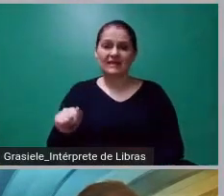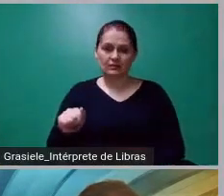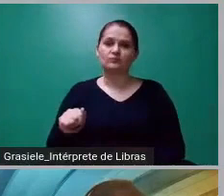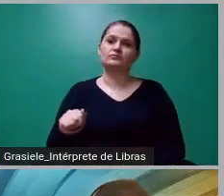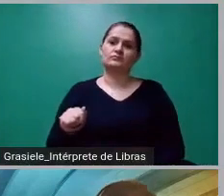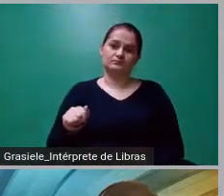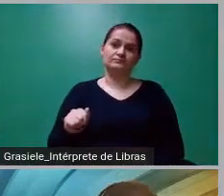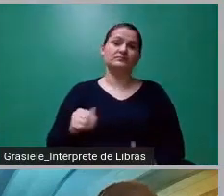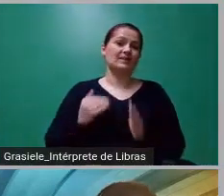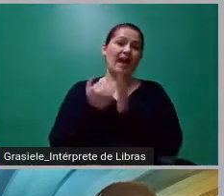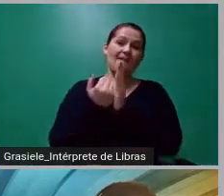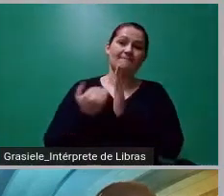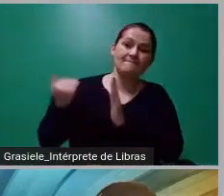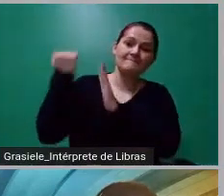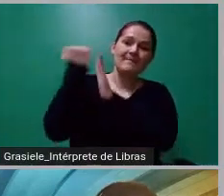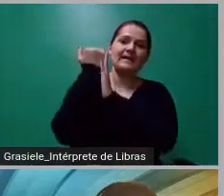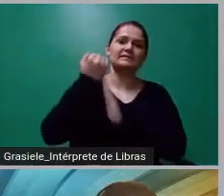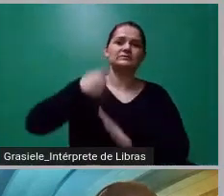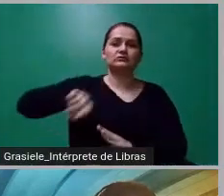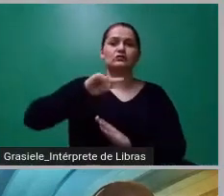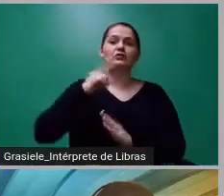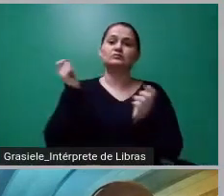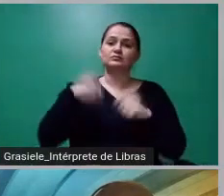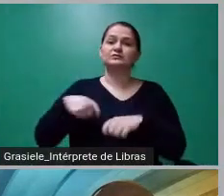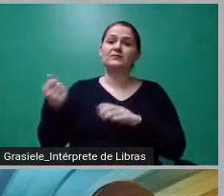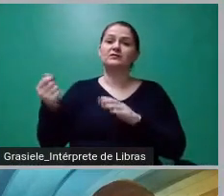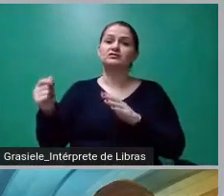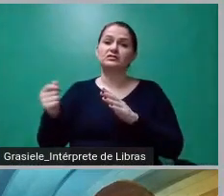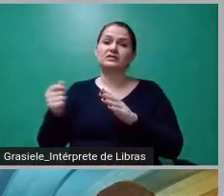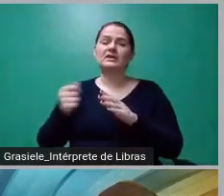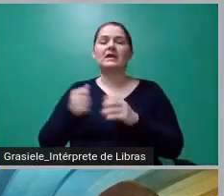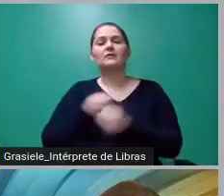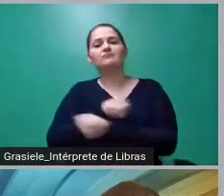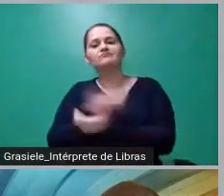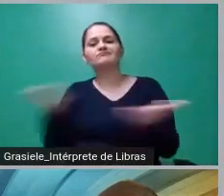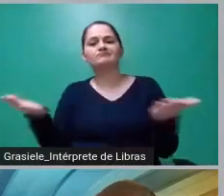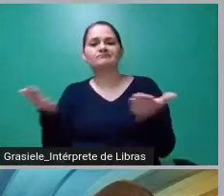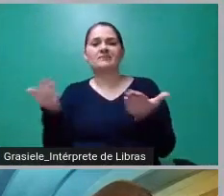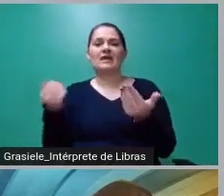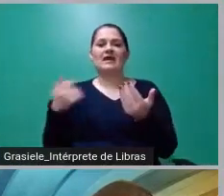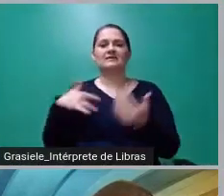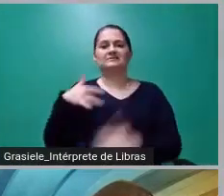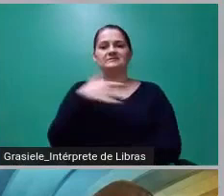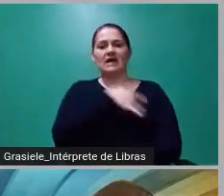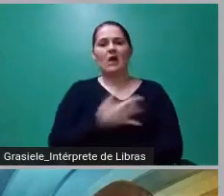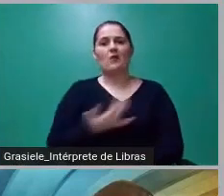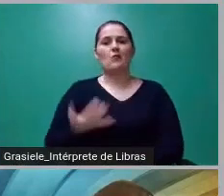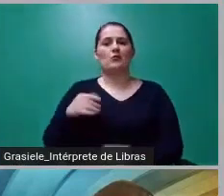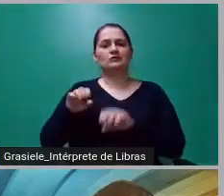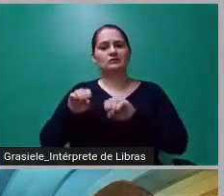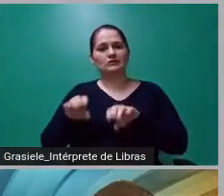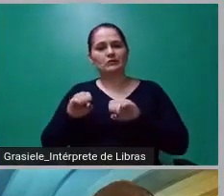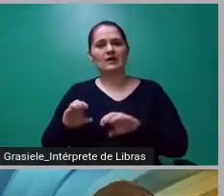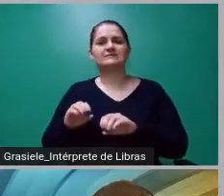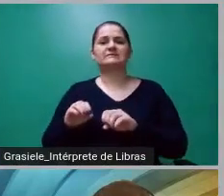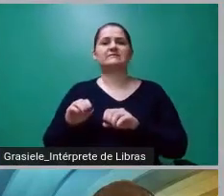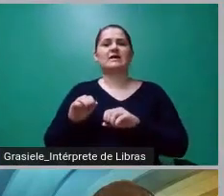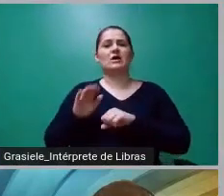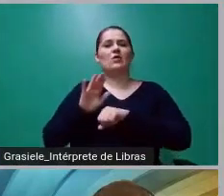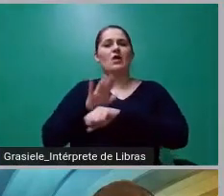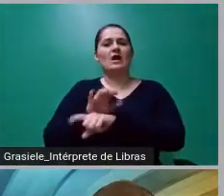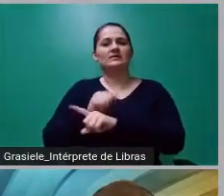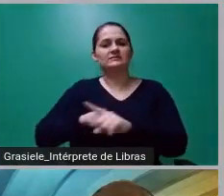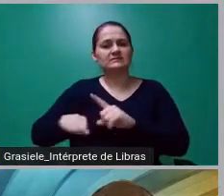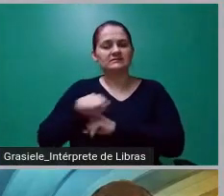de dívida e que poderiam estar sendo destinados para saúde, educação, assistência, ciência, tecnologia, etc., tudo que a